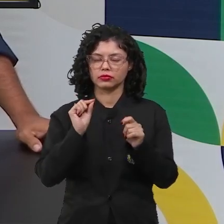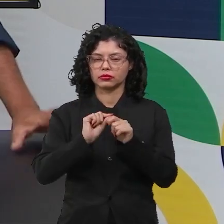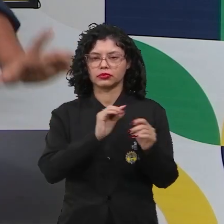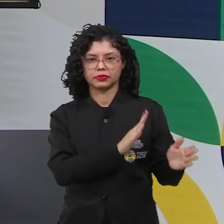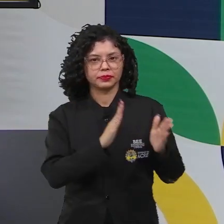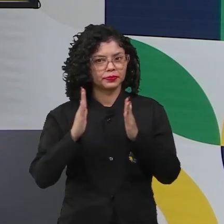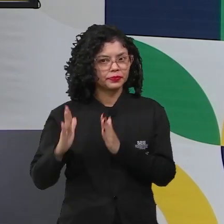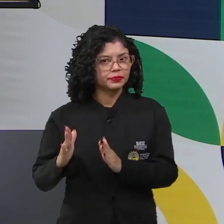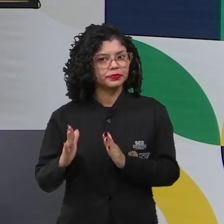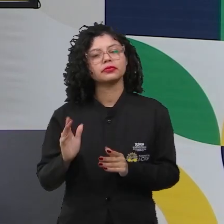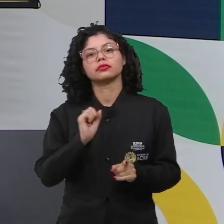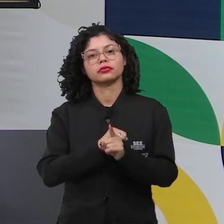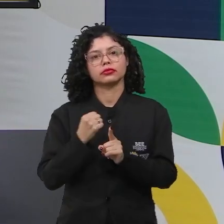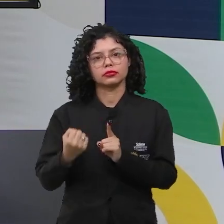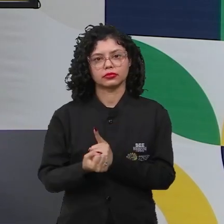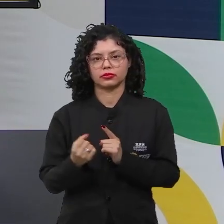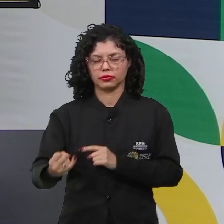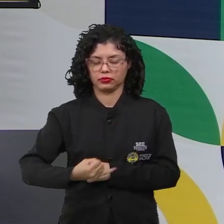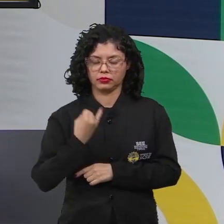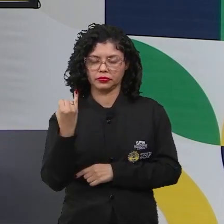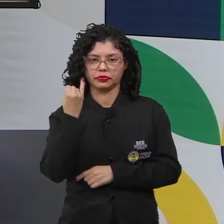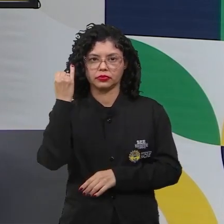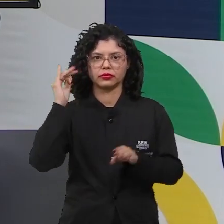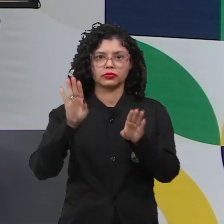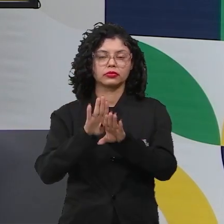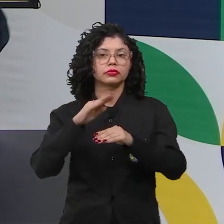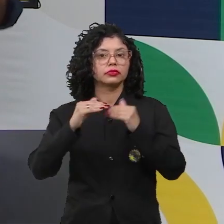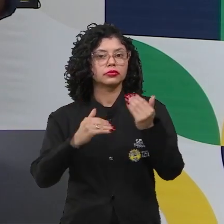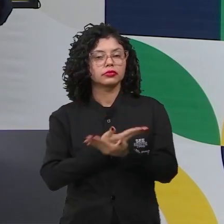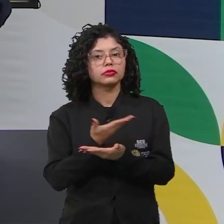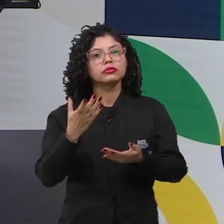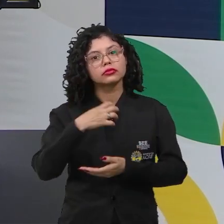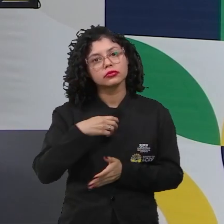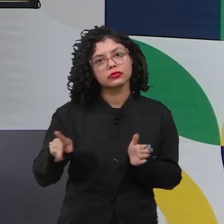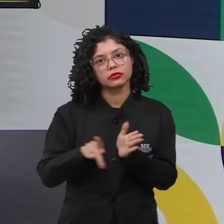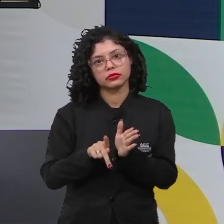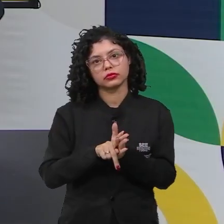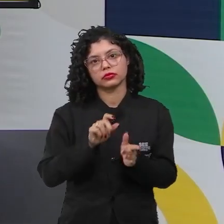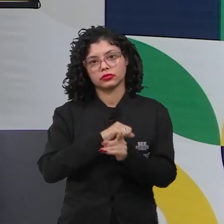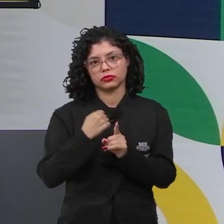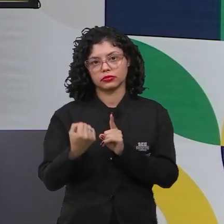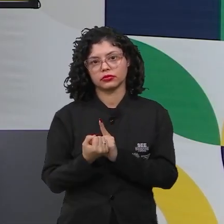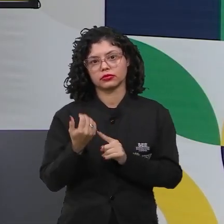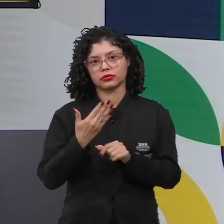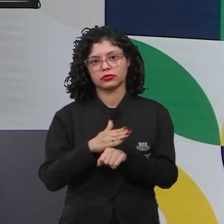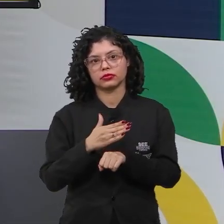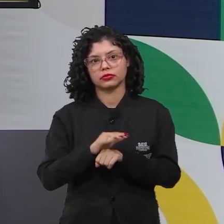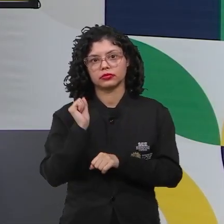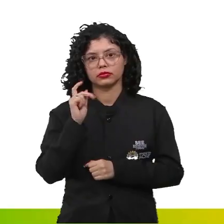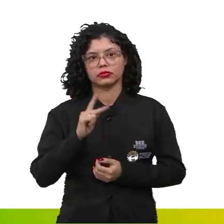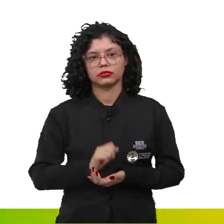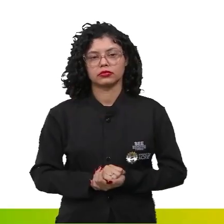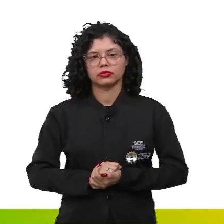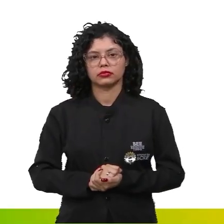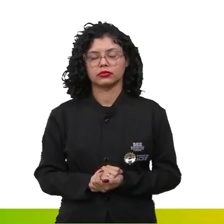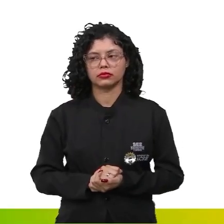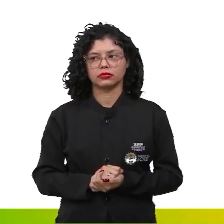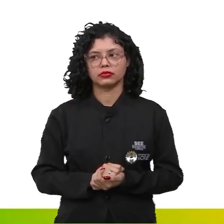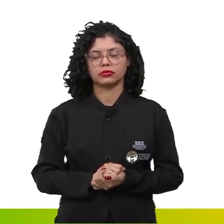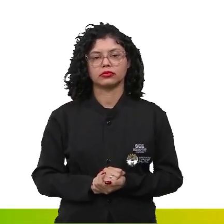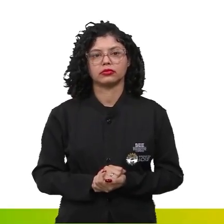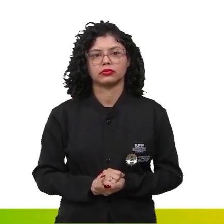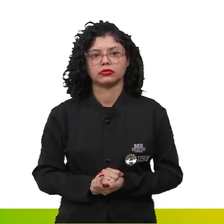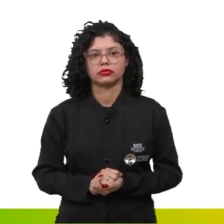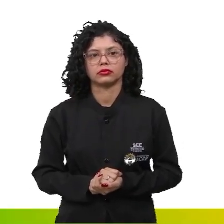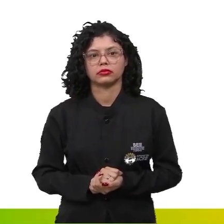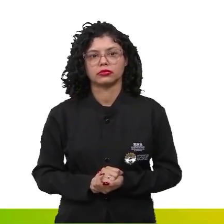parte daquela sociedade, é fundamental que todos se sintam pertencentes e viventes daquela prática, ok? Então, aqui temos a questão